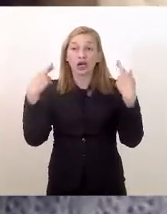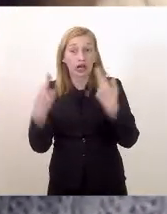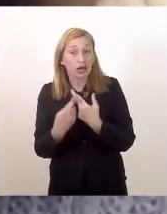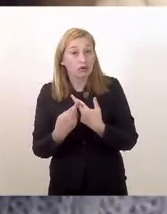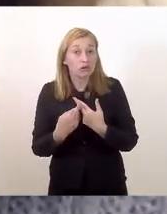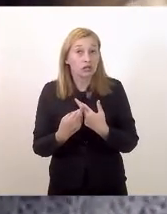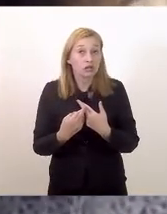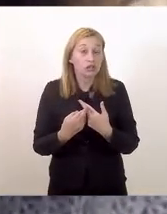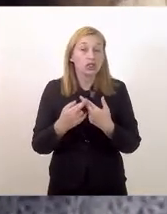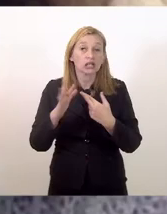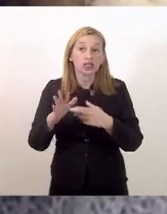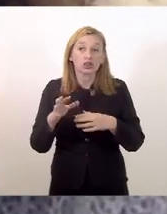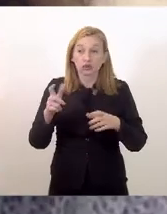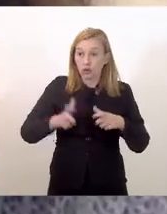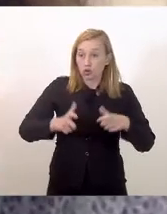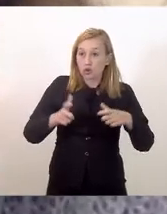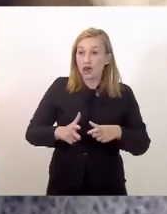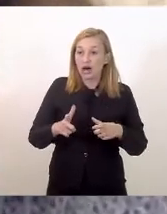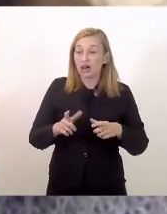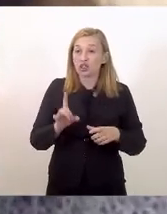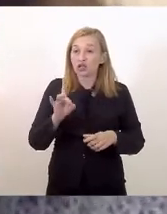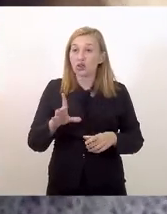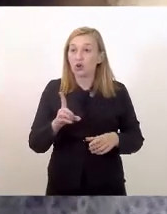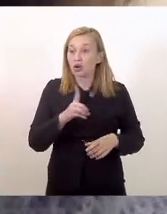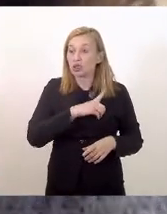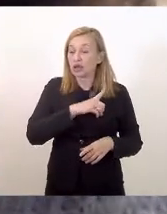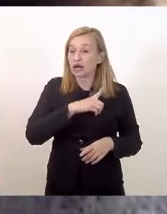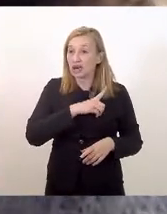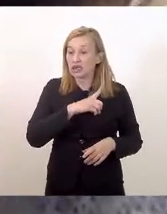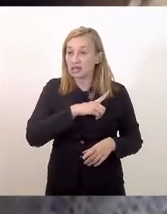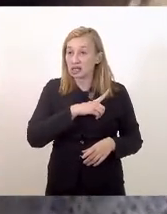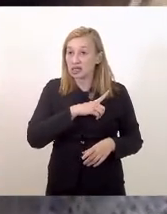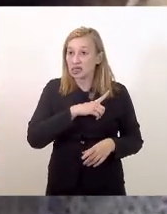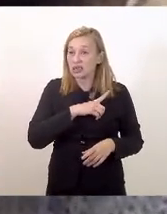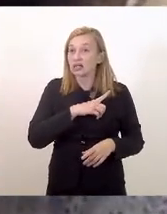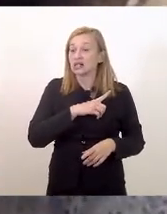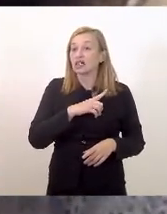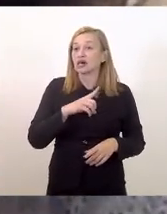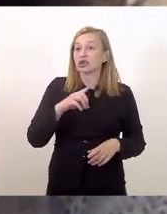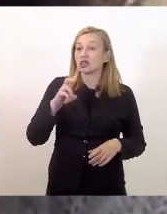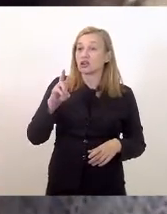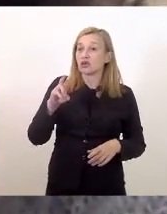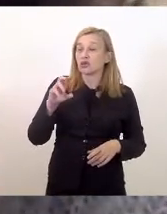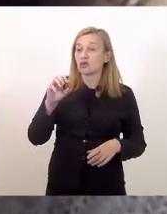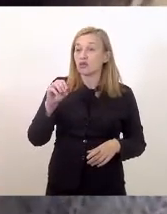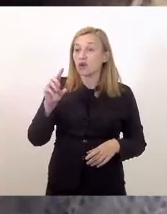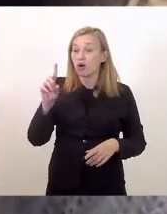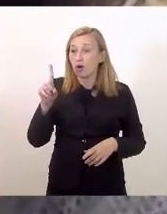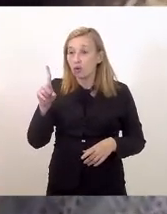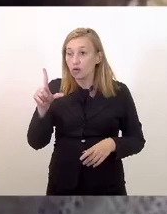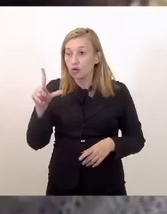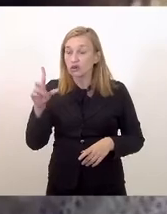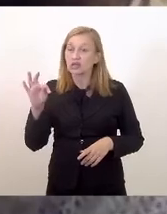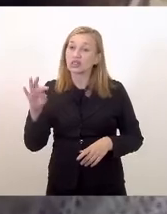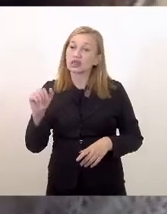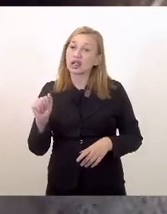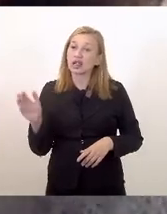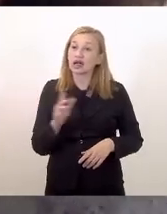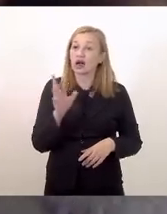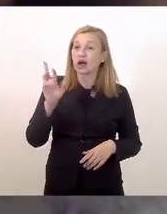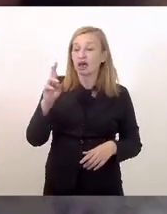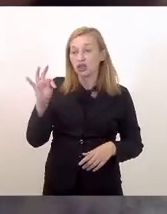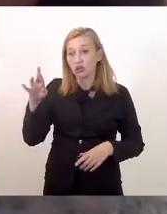hoje na região funciona apenas a DEAN de Volta Redonda e tem uma NUAN também, um núcleo